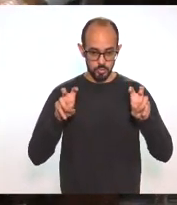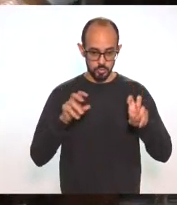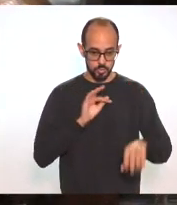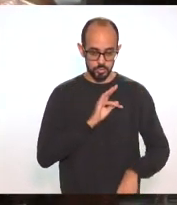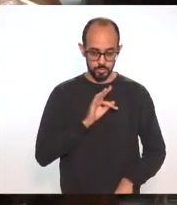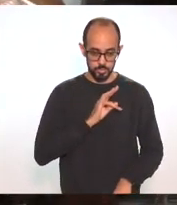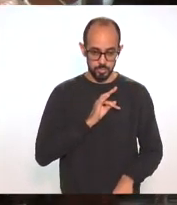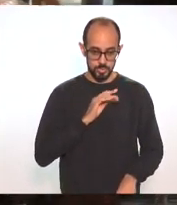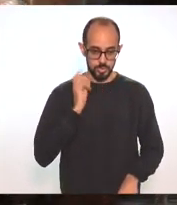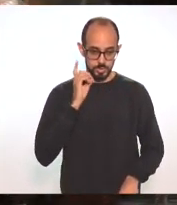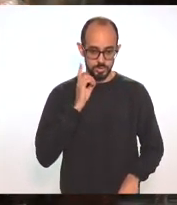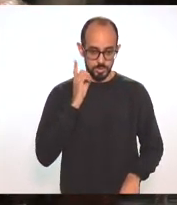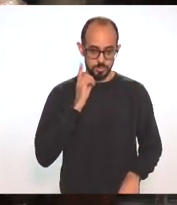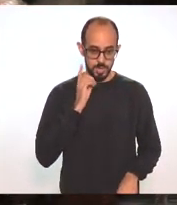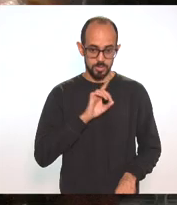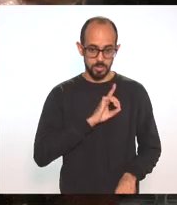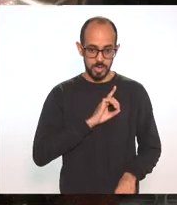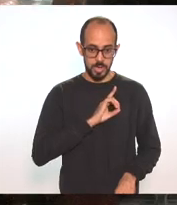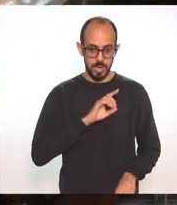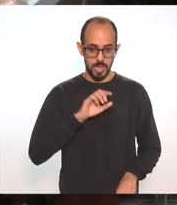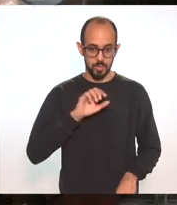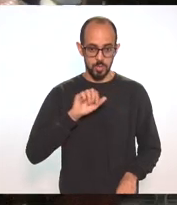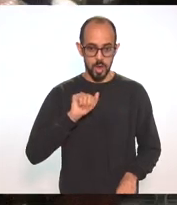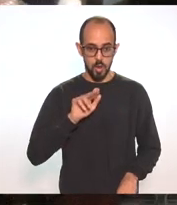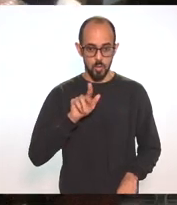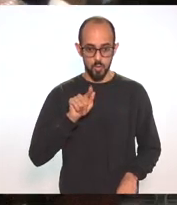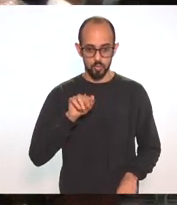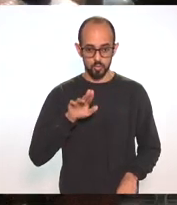deputado delegado Carlos Augusto.